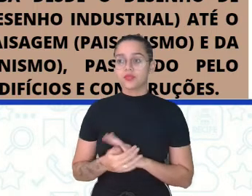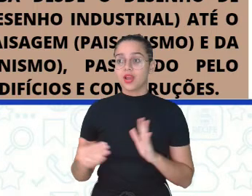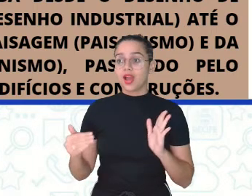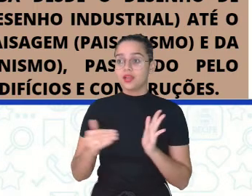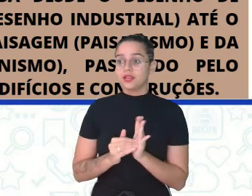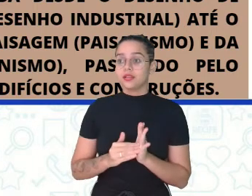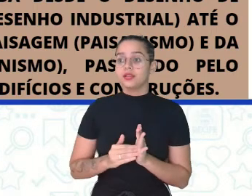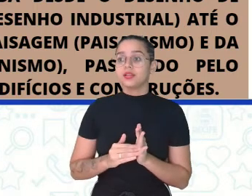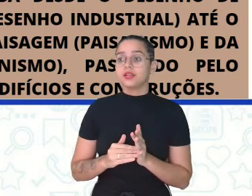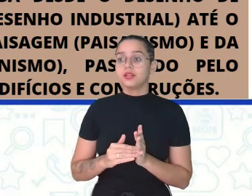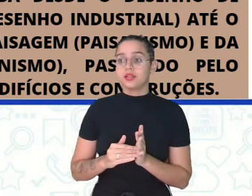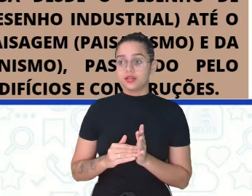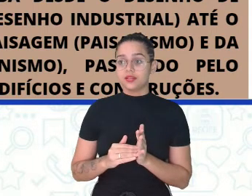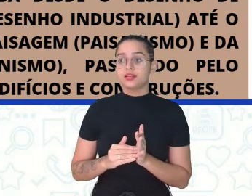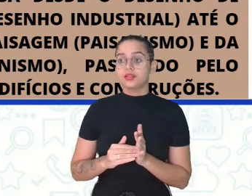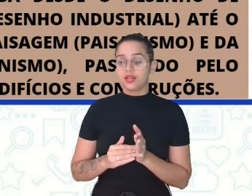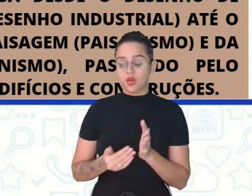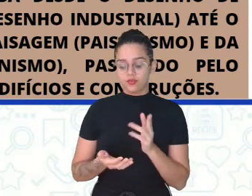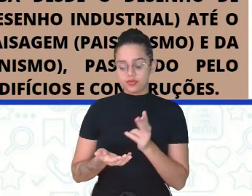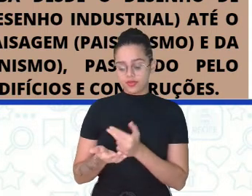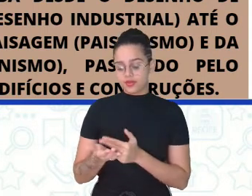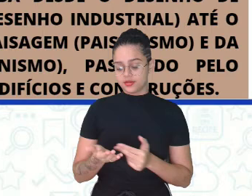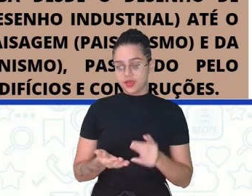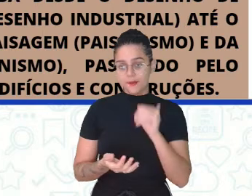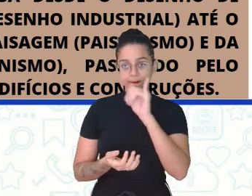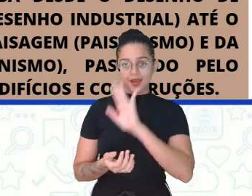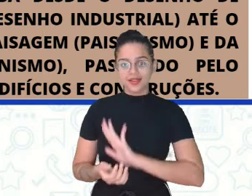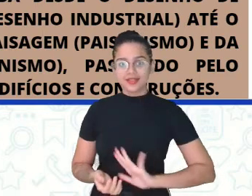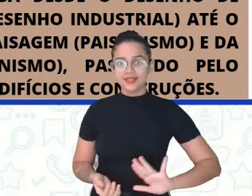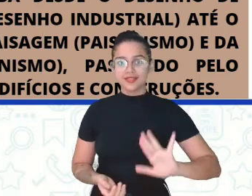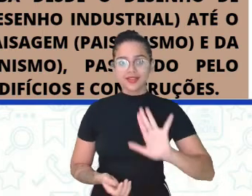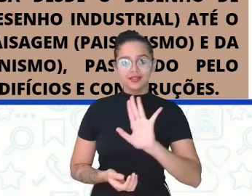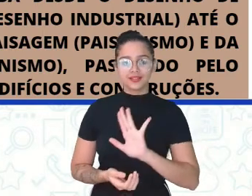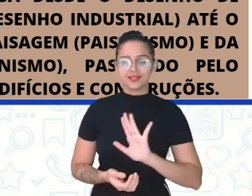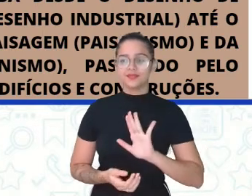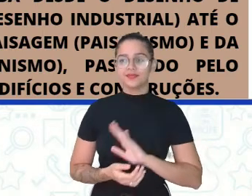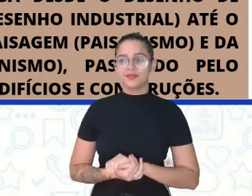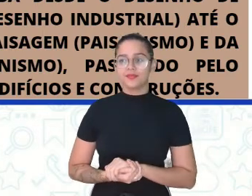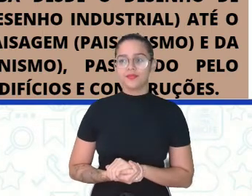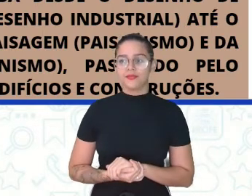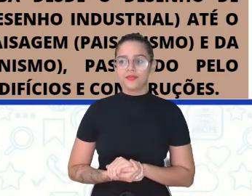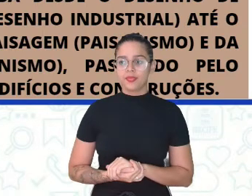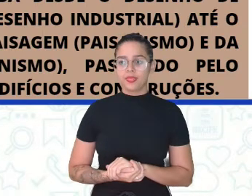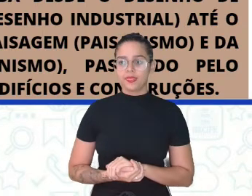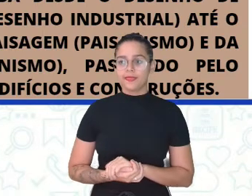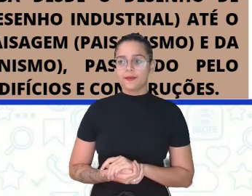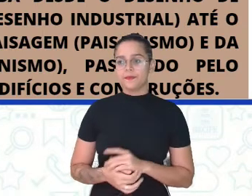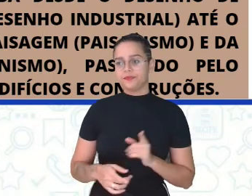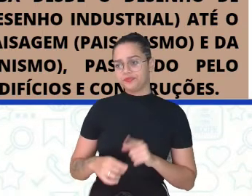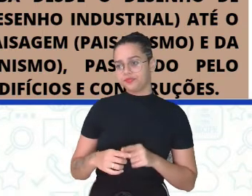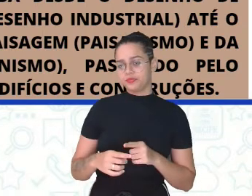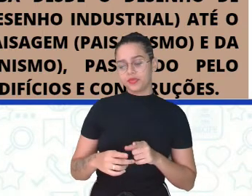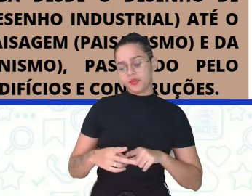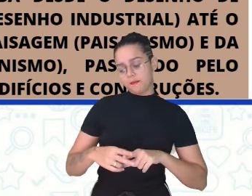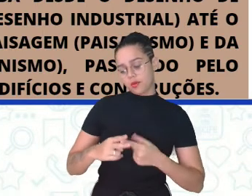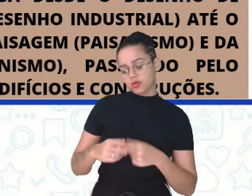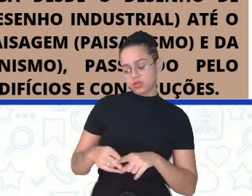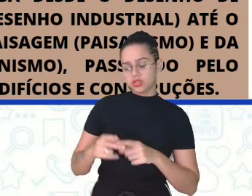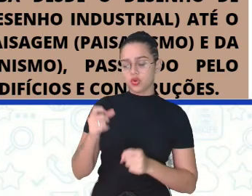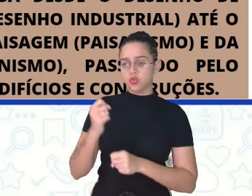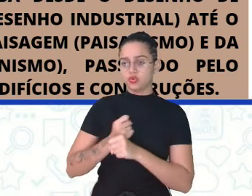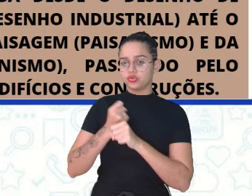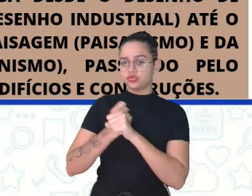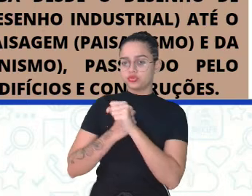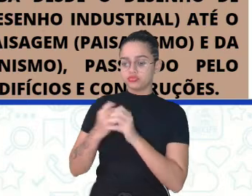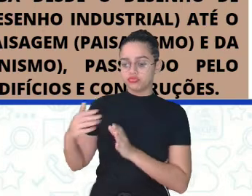o desenho da paisagem, que é o paisagismo, e da manutenção, construção de